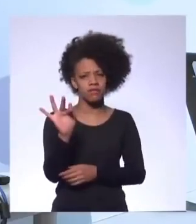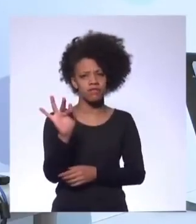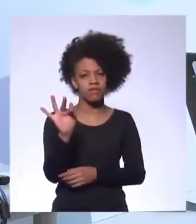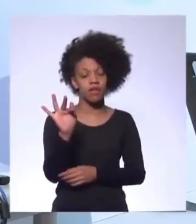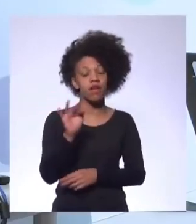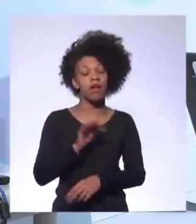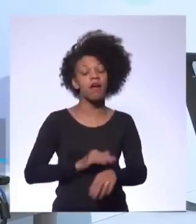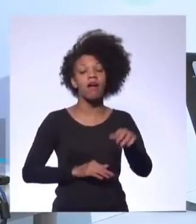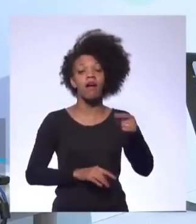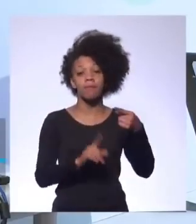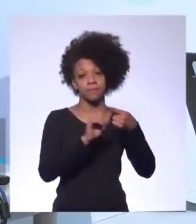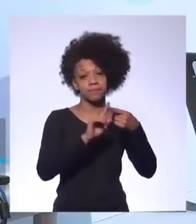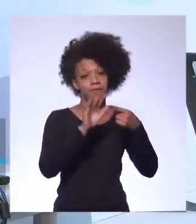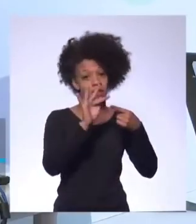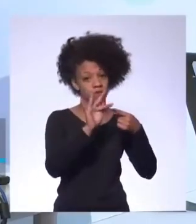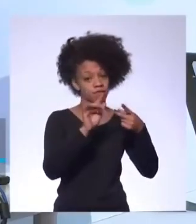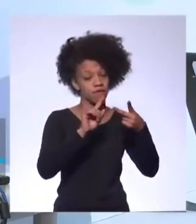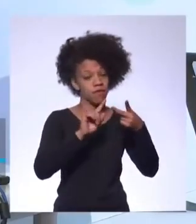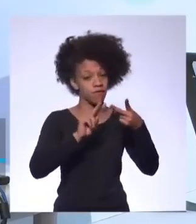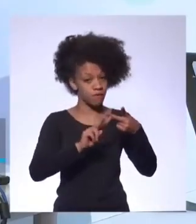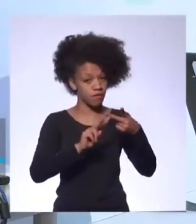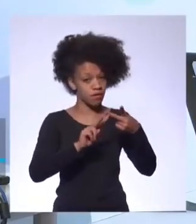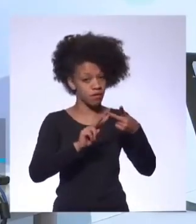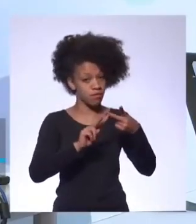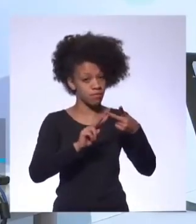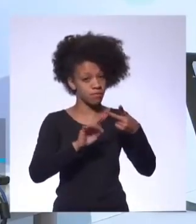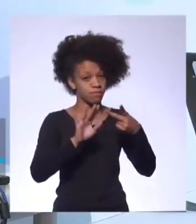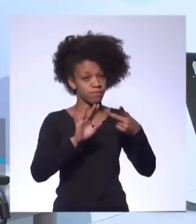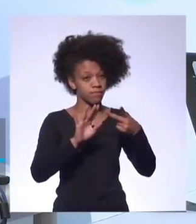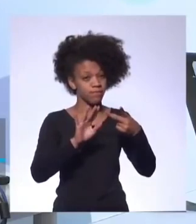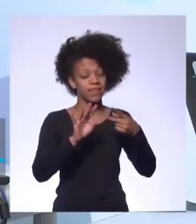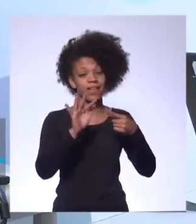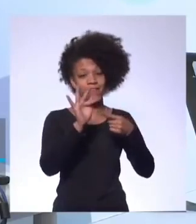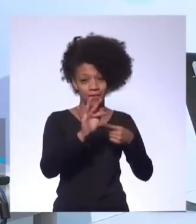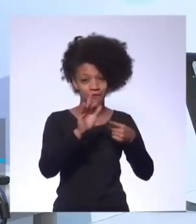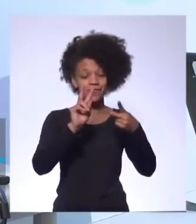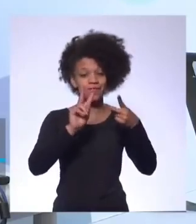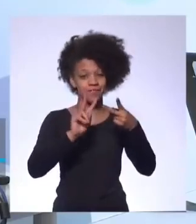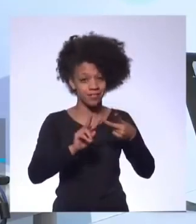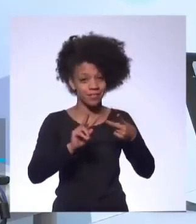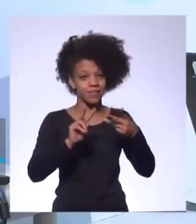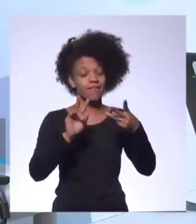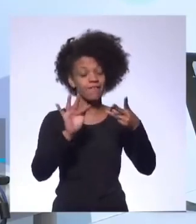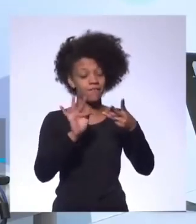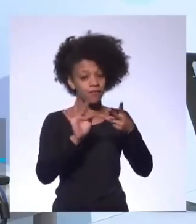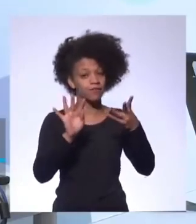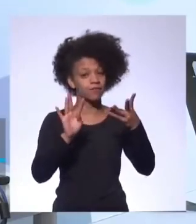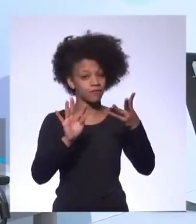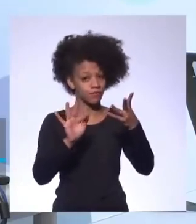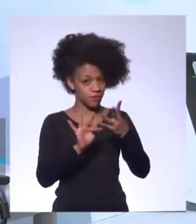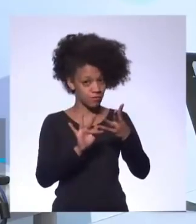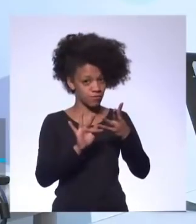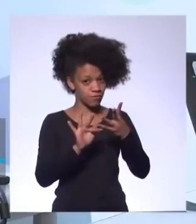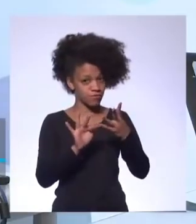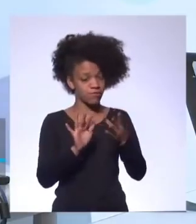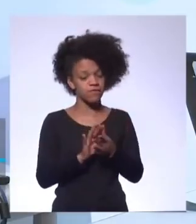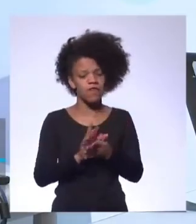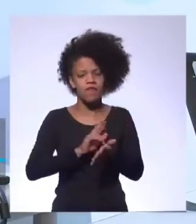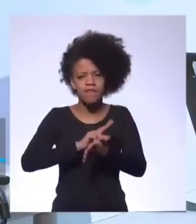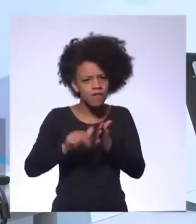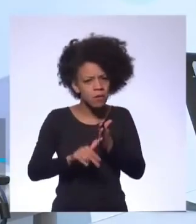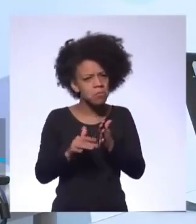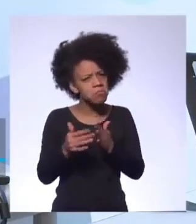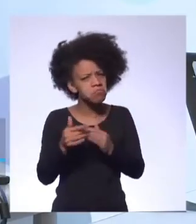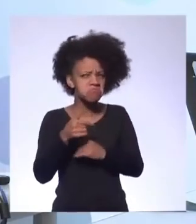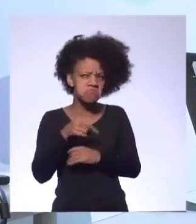FVFF, verdadeiro, falso. Opa, falso, Falso, verdade. verdadeiro, falso, falso. Tá. É a maioria, né?